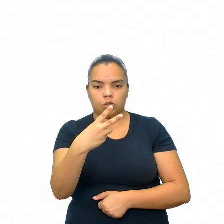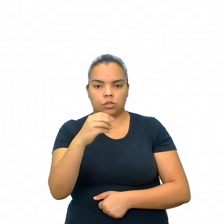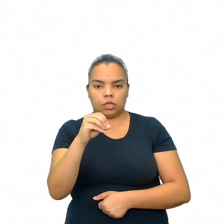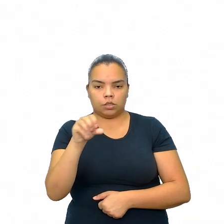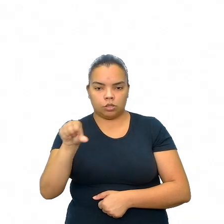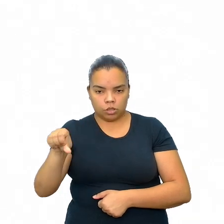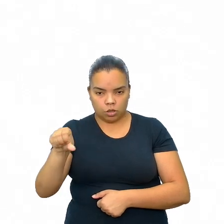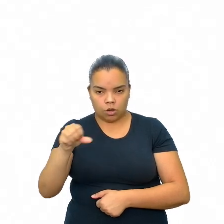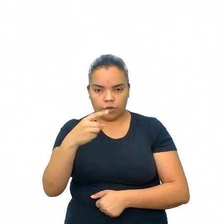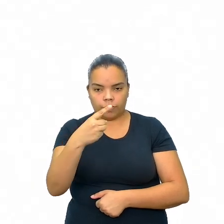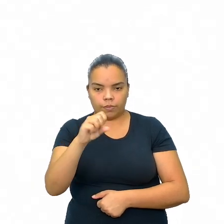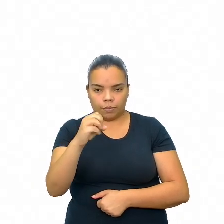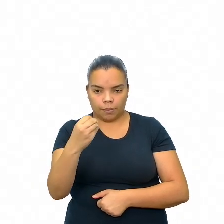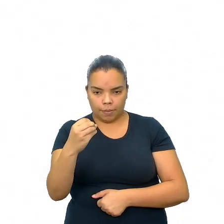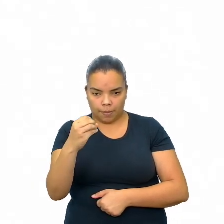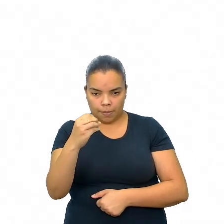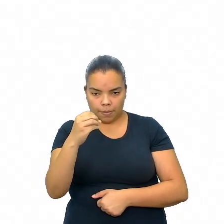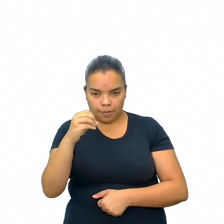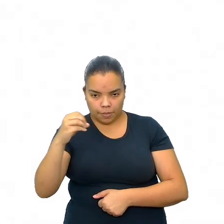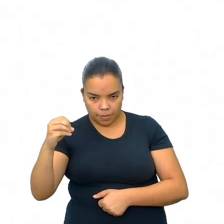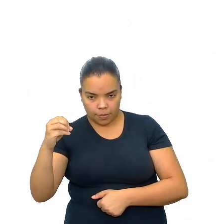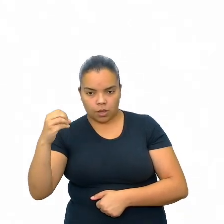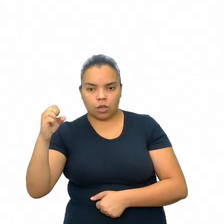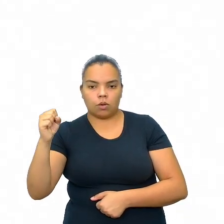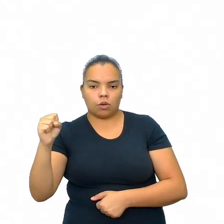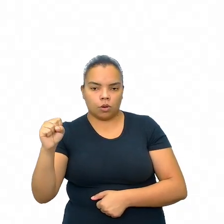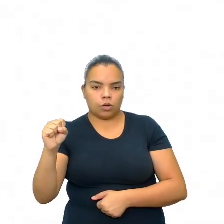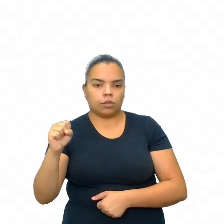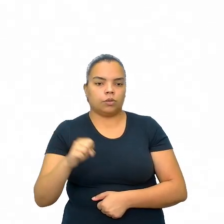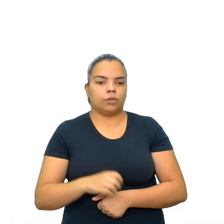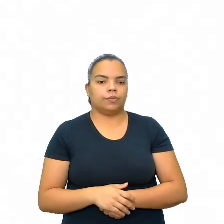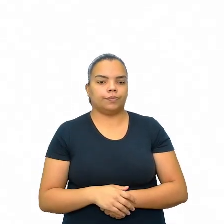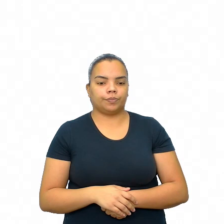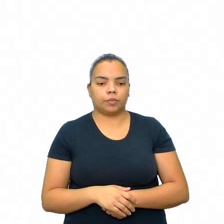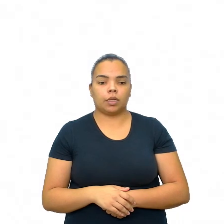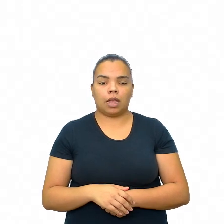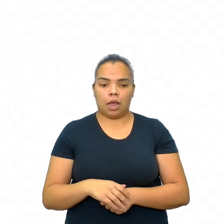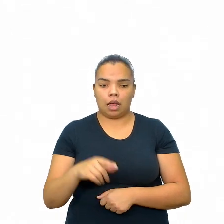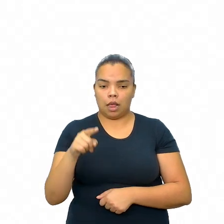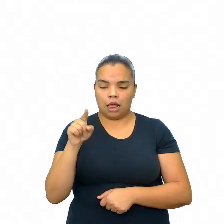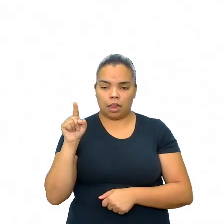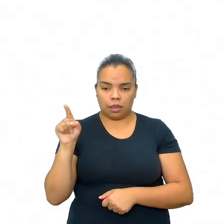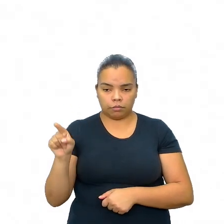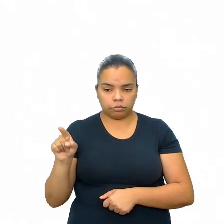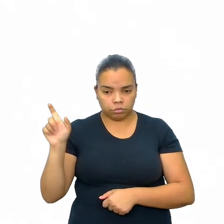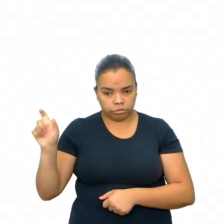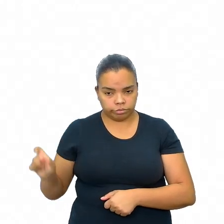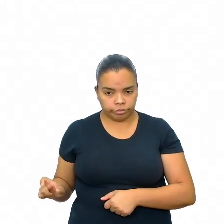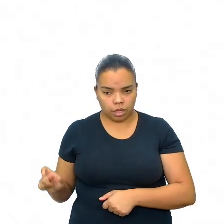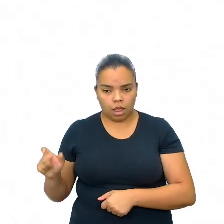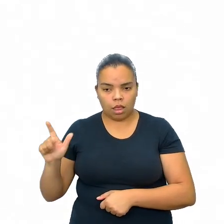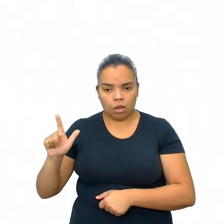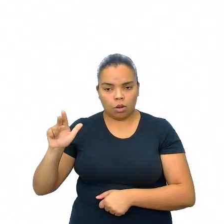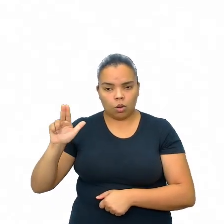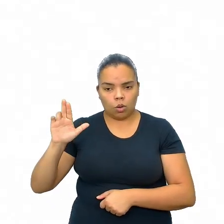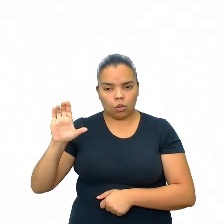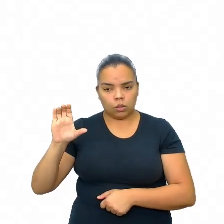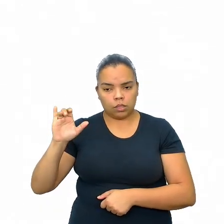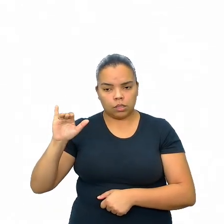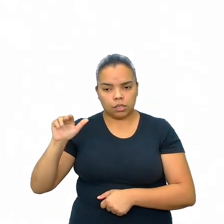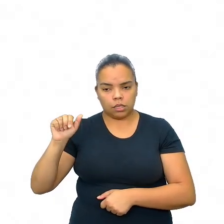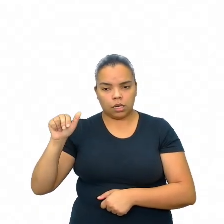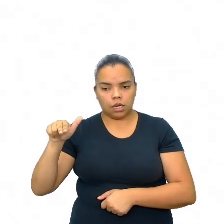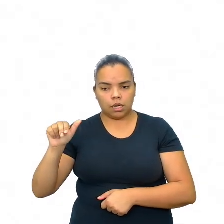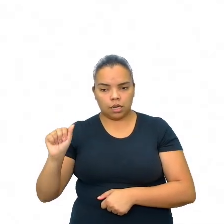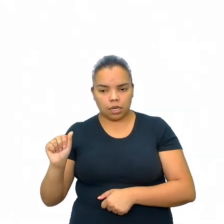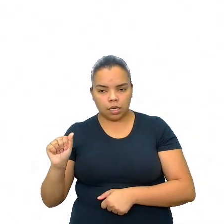escreve convencionalmente as centenas exatas, escreve convencionalmente todas as dezenas, incluindo o número opaco, 15,